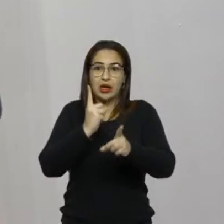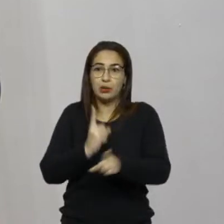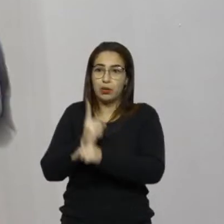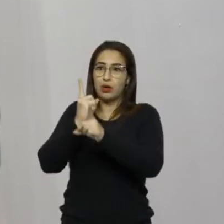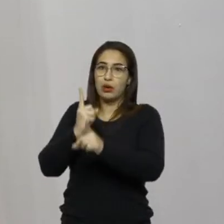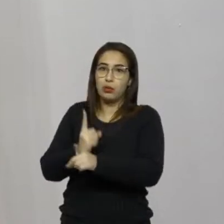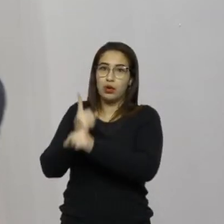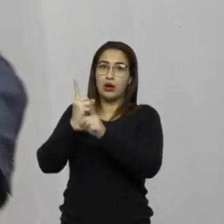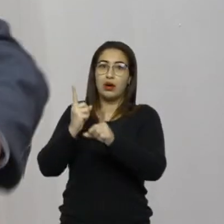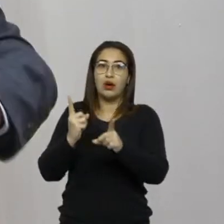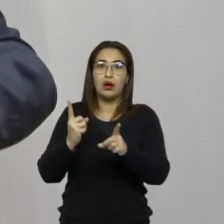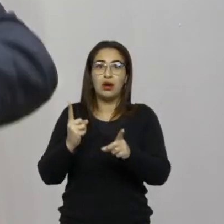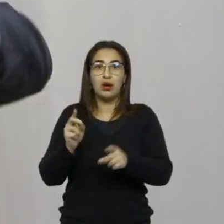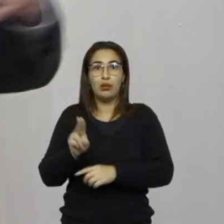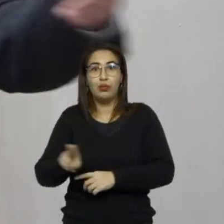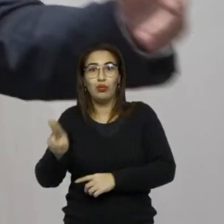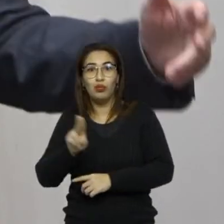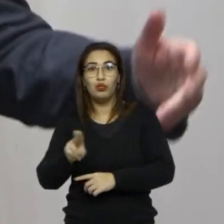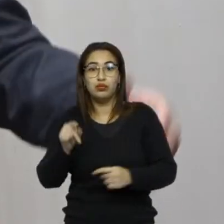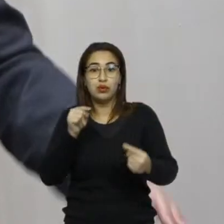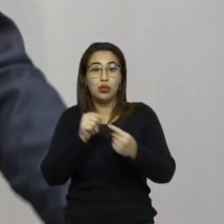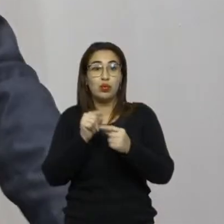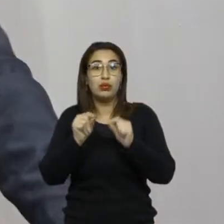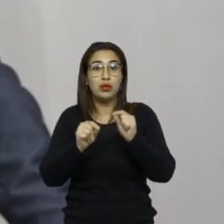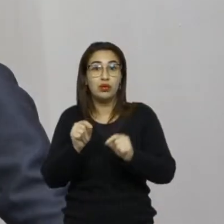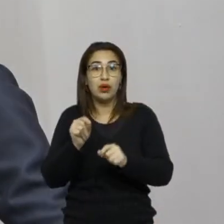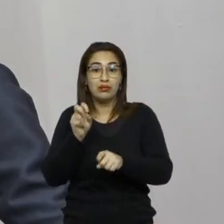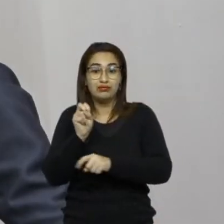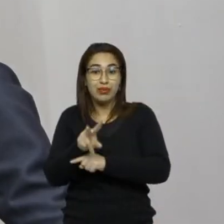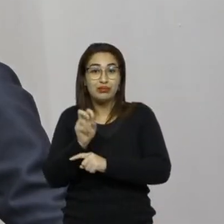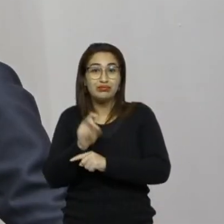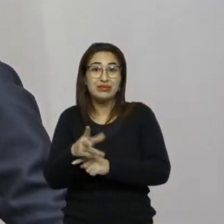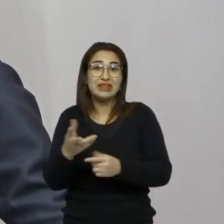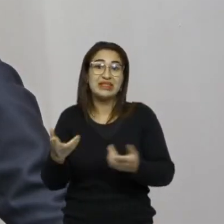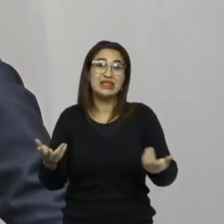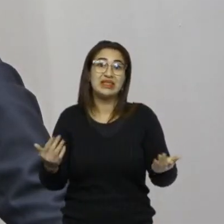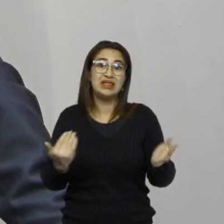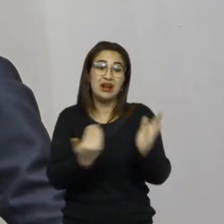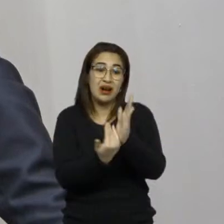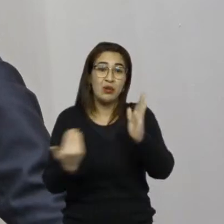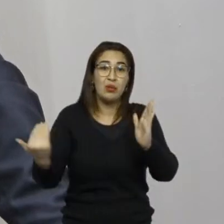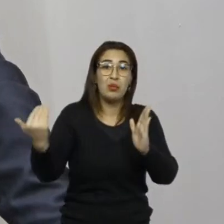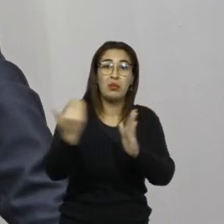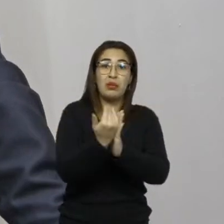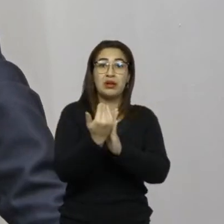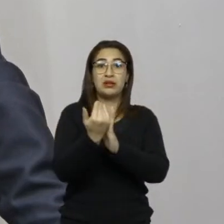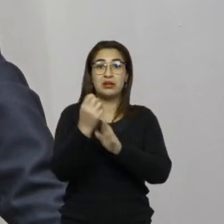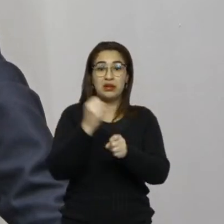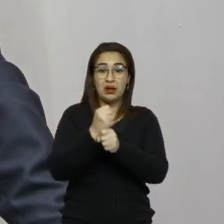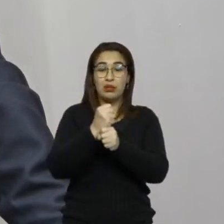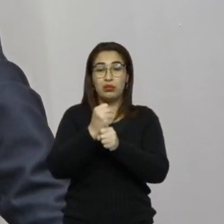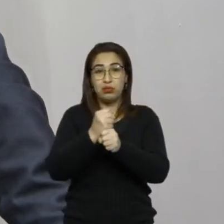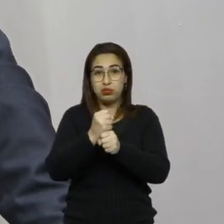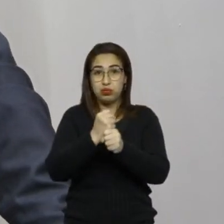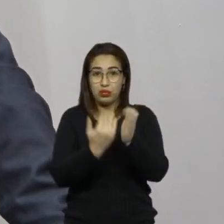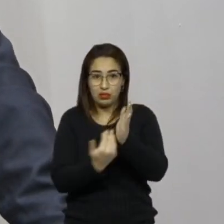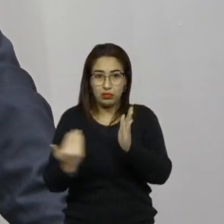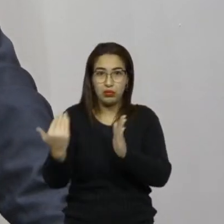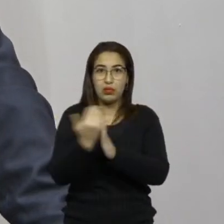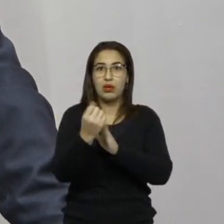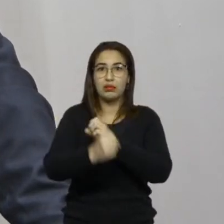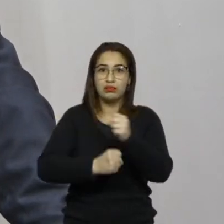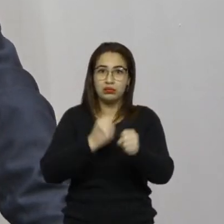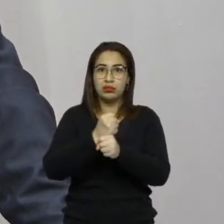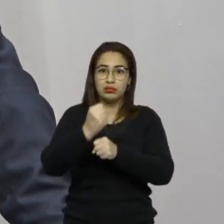pelo uso do veneno, estão crescendo a todo ano. Todo ano estão crescendo. E não é só